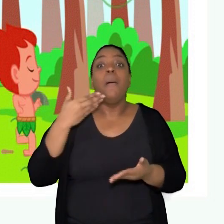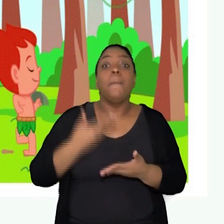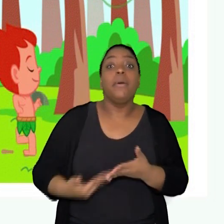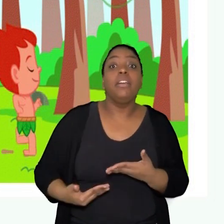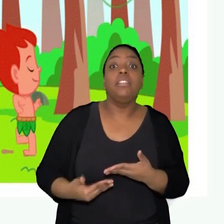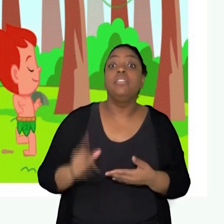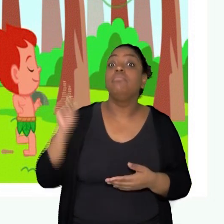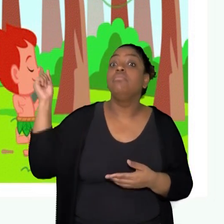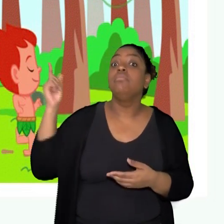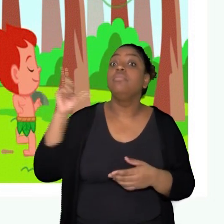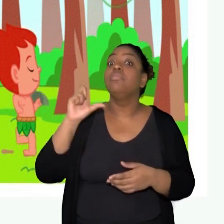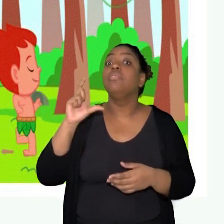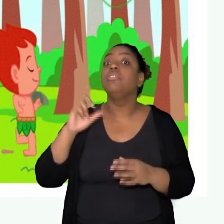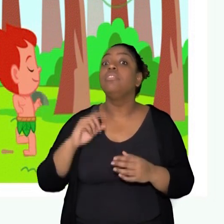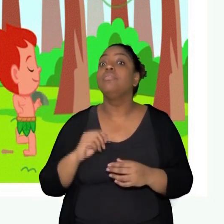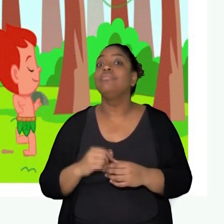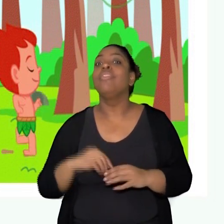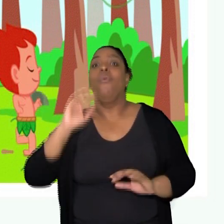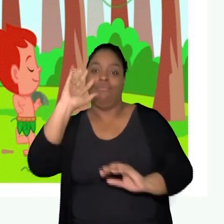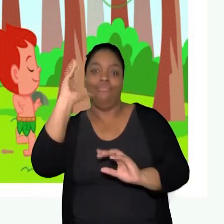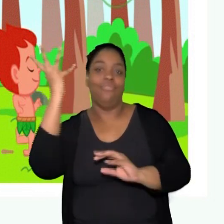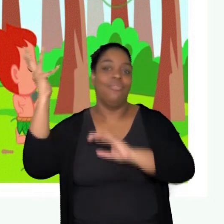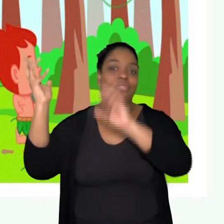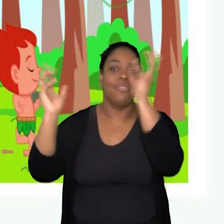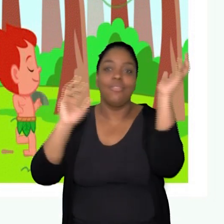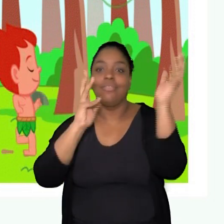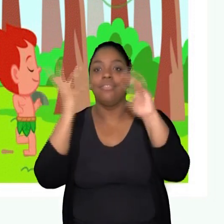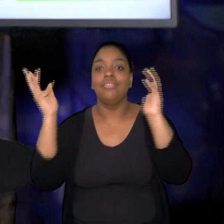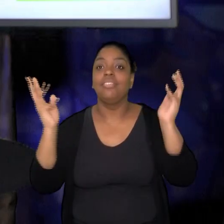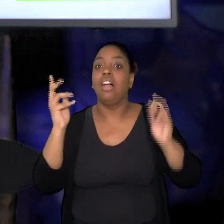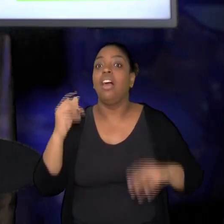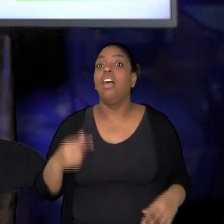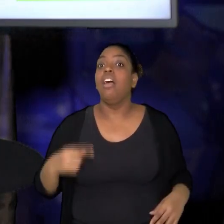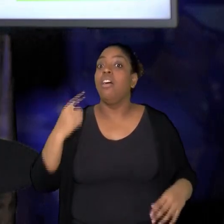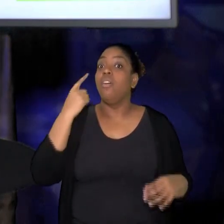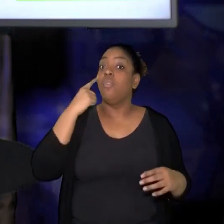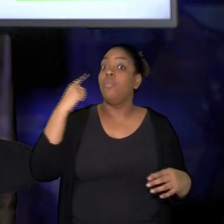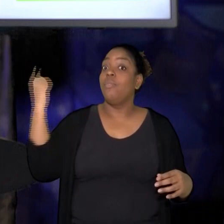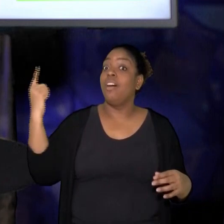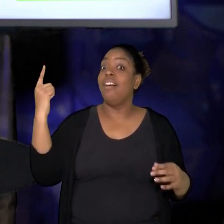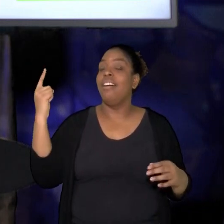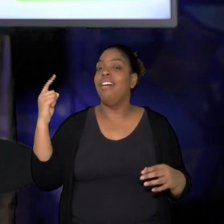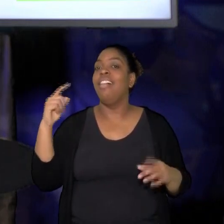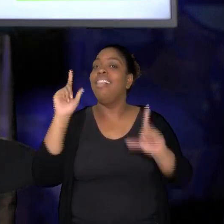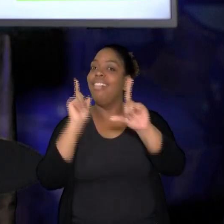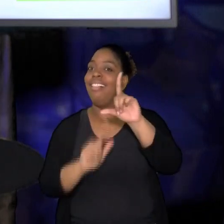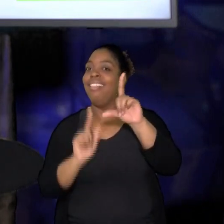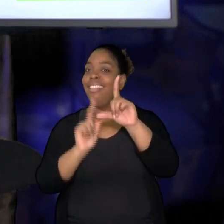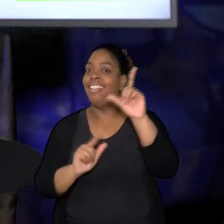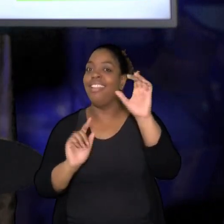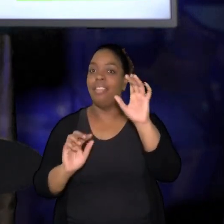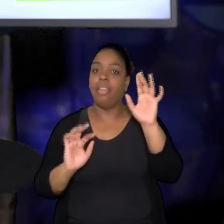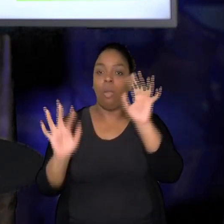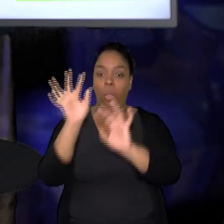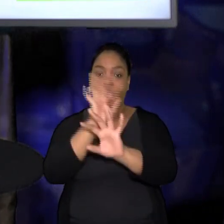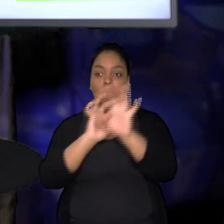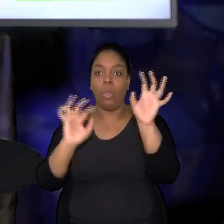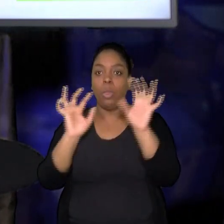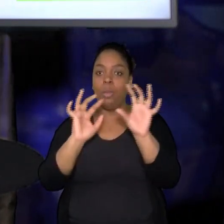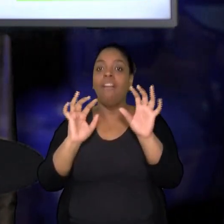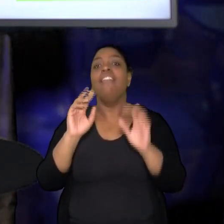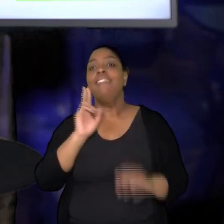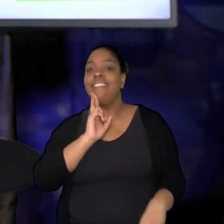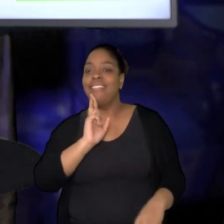percam na floresta. E aqui estavam as letras embaralhadas da resposta